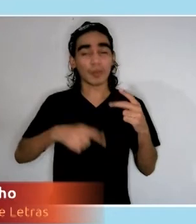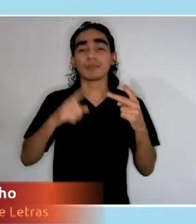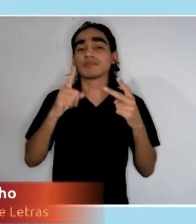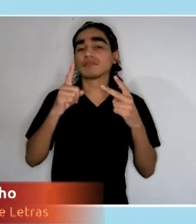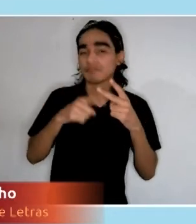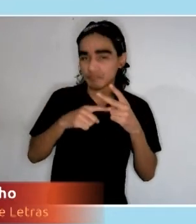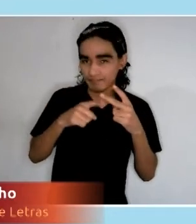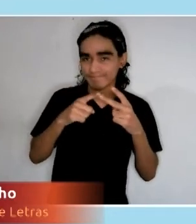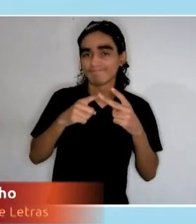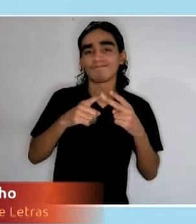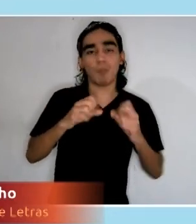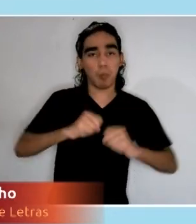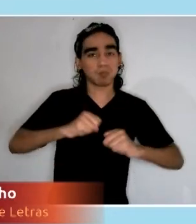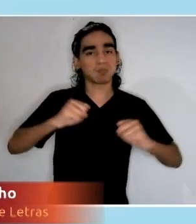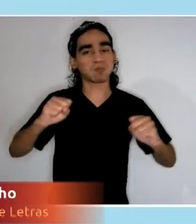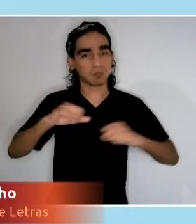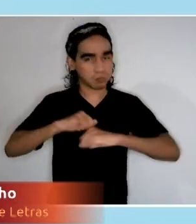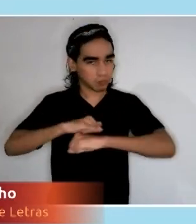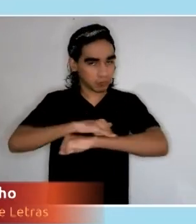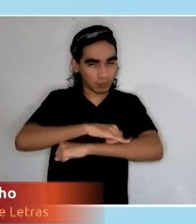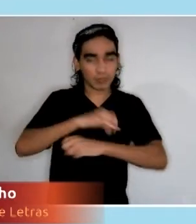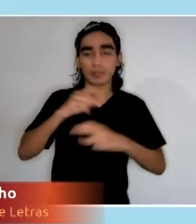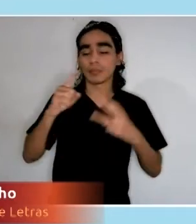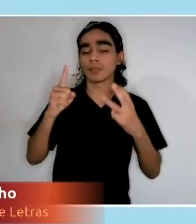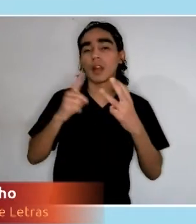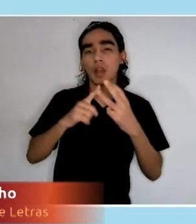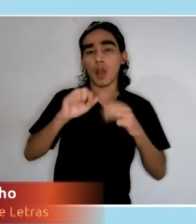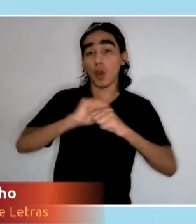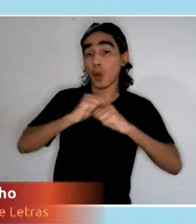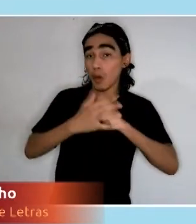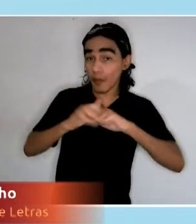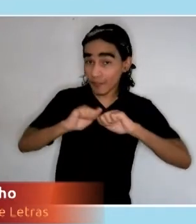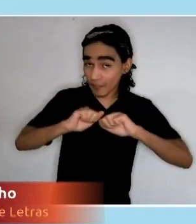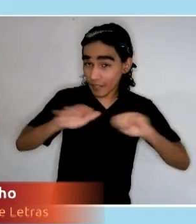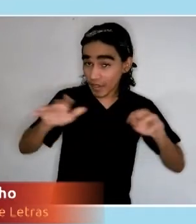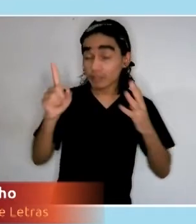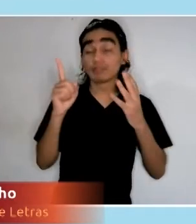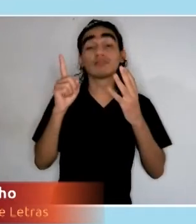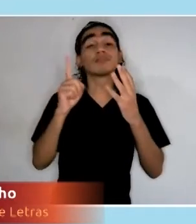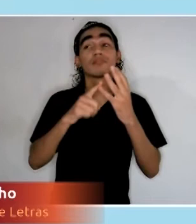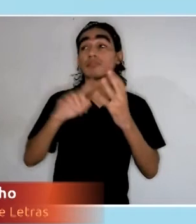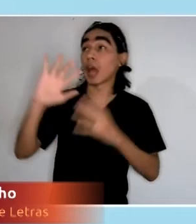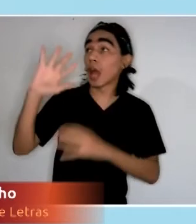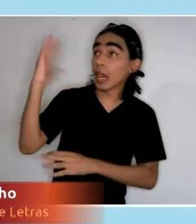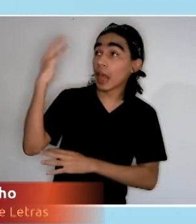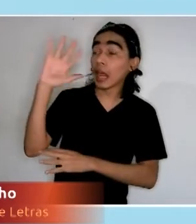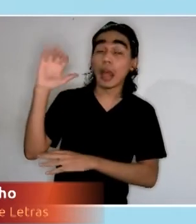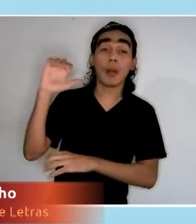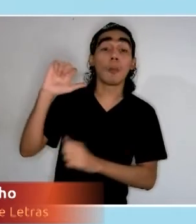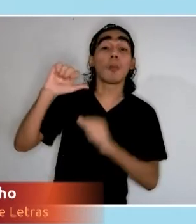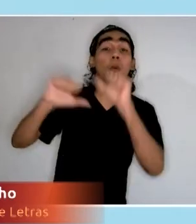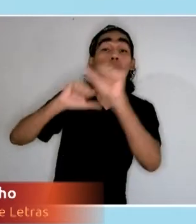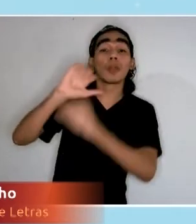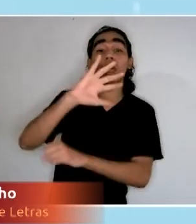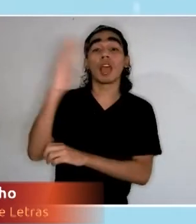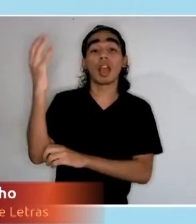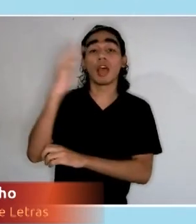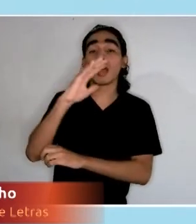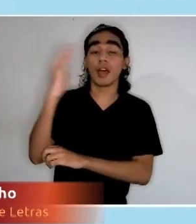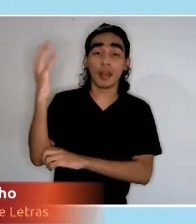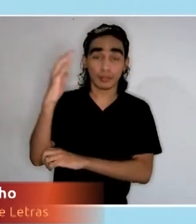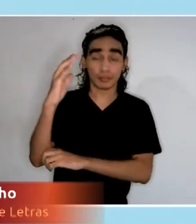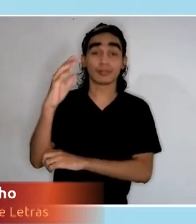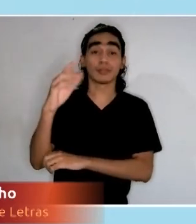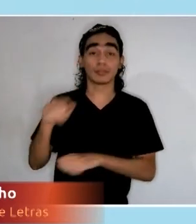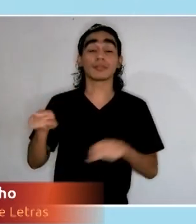do sobrepeso e da obesidade, a pandemia da Covid e a pandemia das mudanças climáticas, porque o aquecimento global